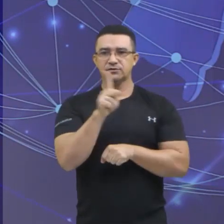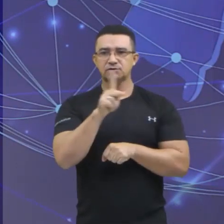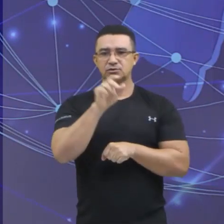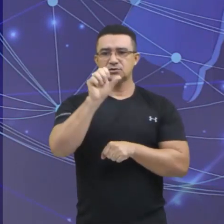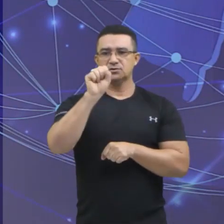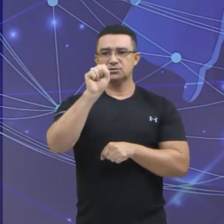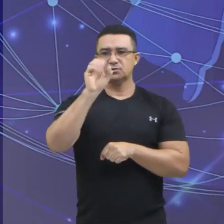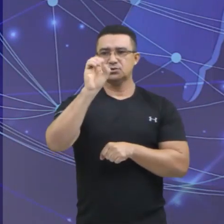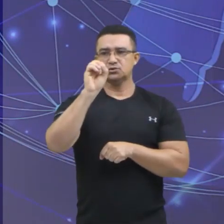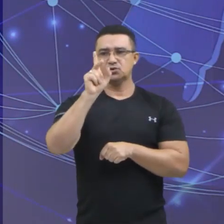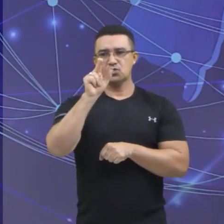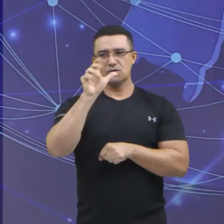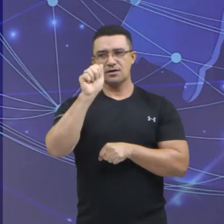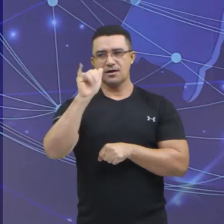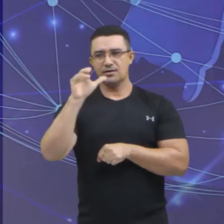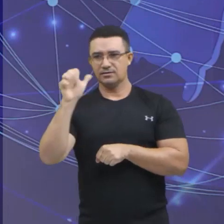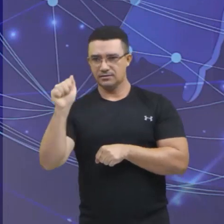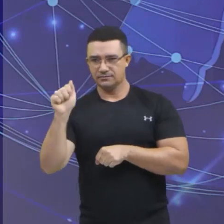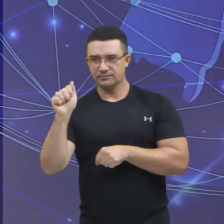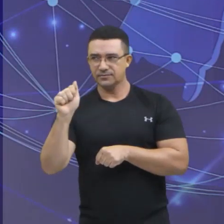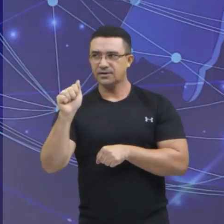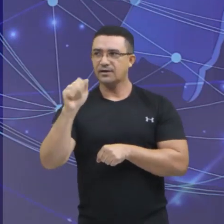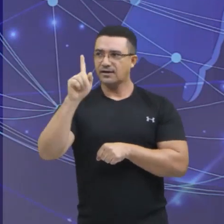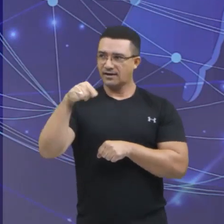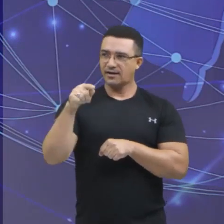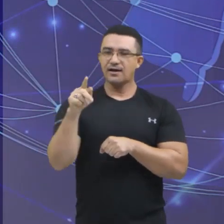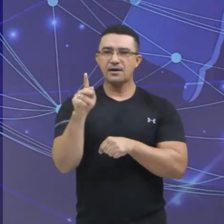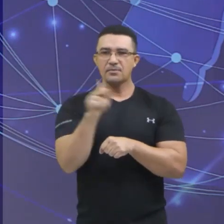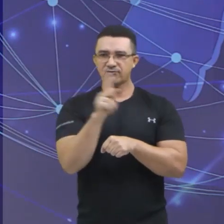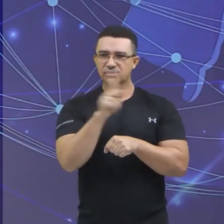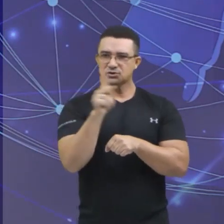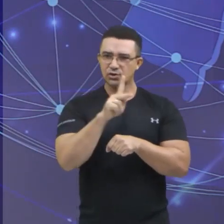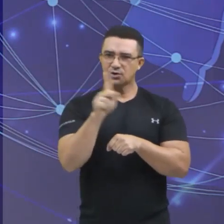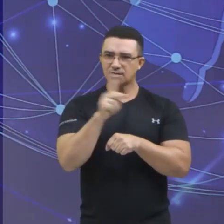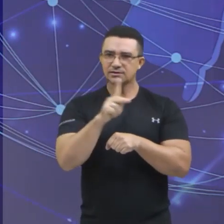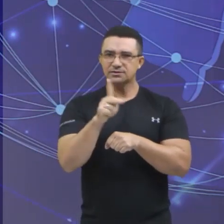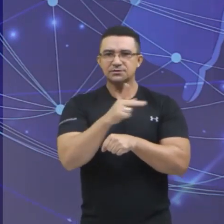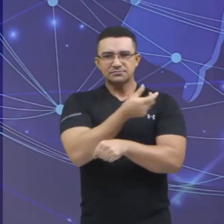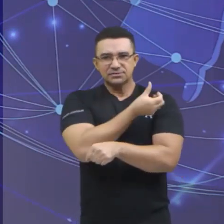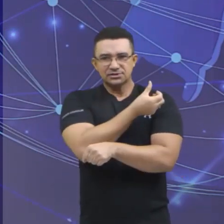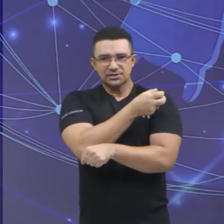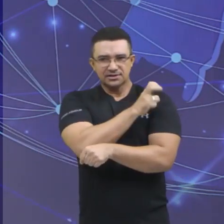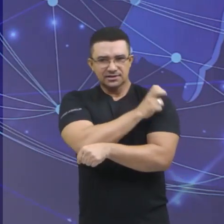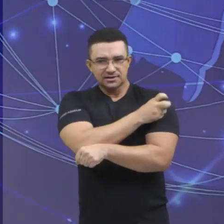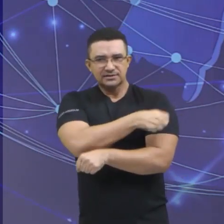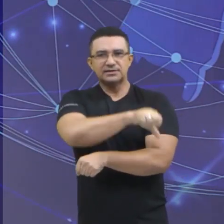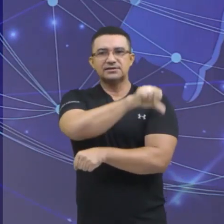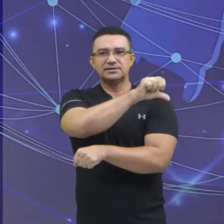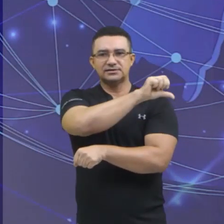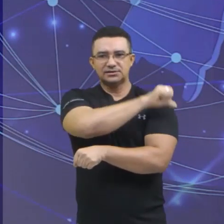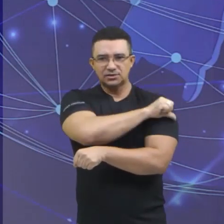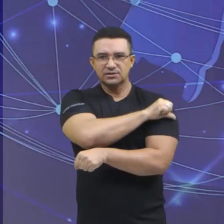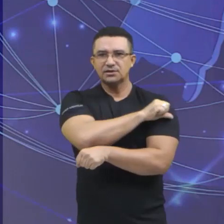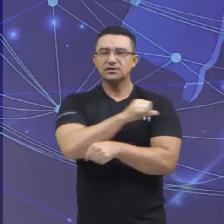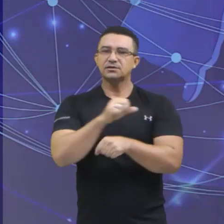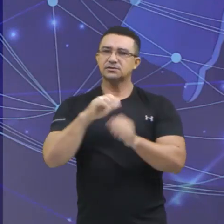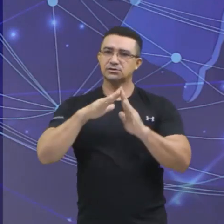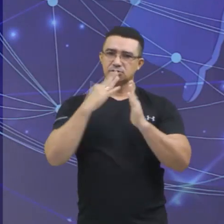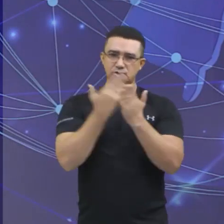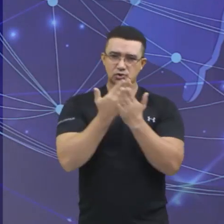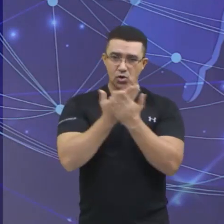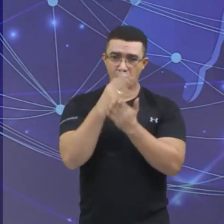Soraya Freire de Oliveira. Ela é professora do ensino fundamental dos anos iniciais da Escola Municipal